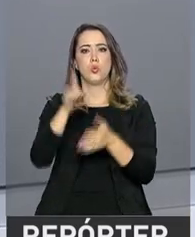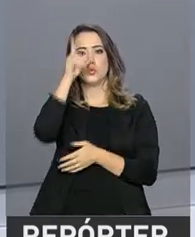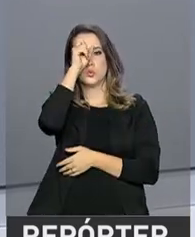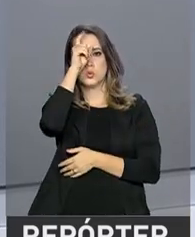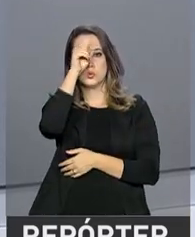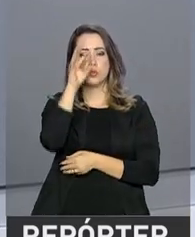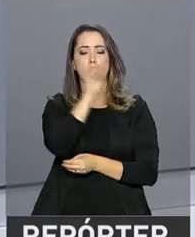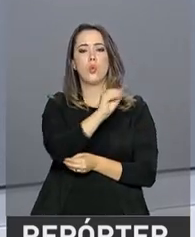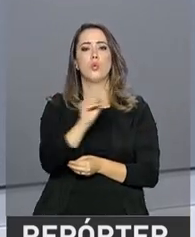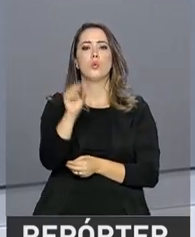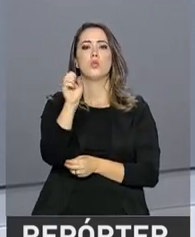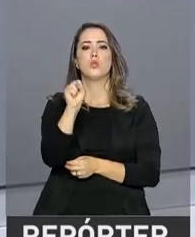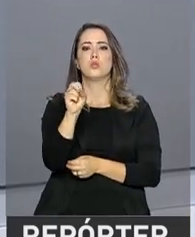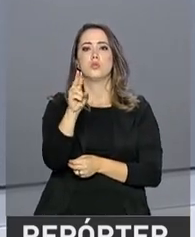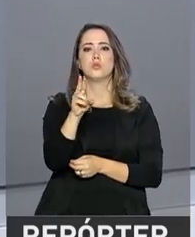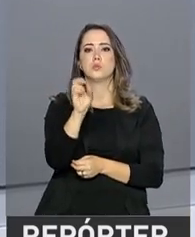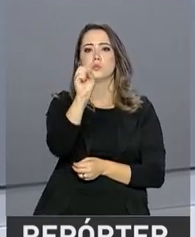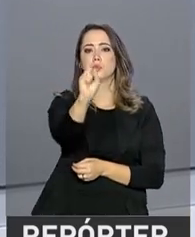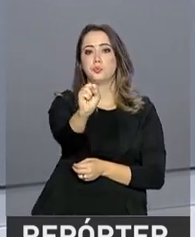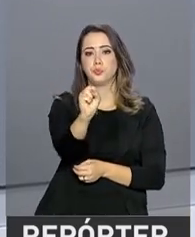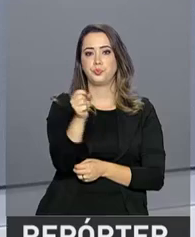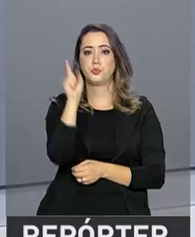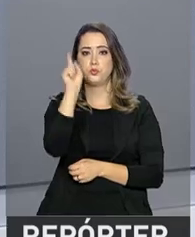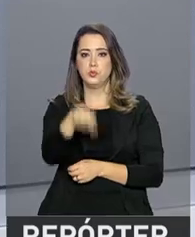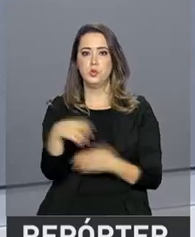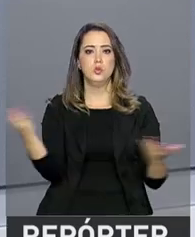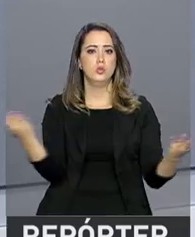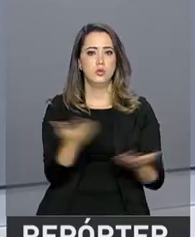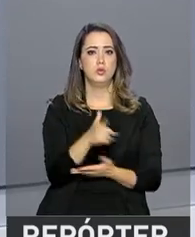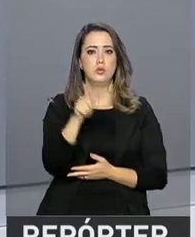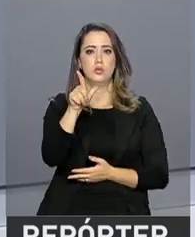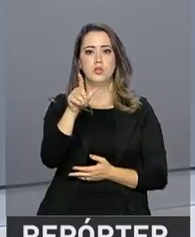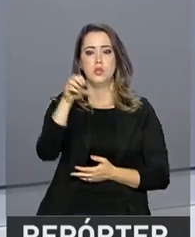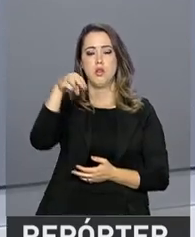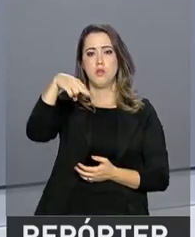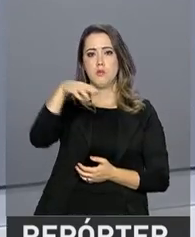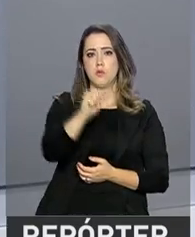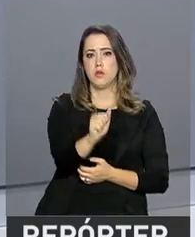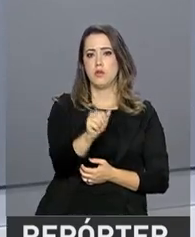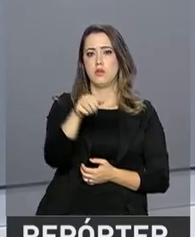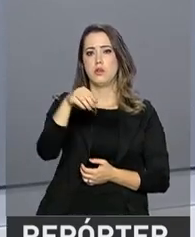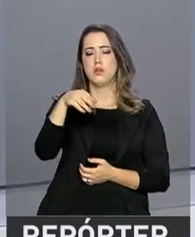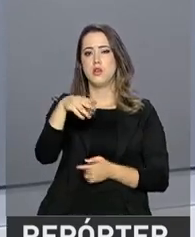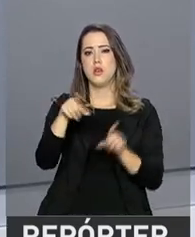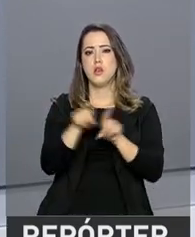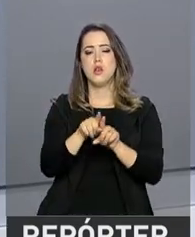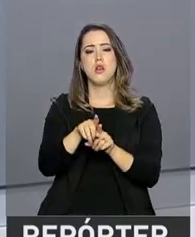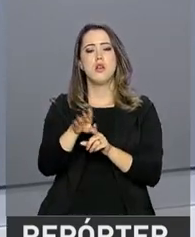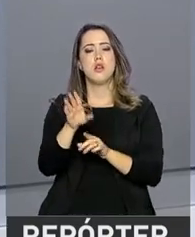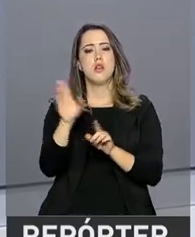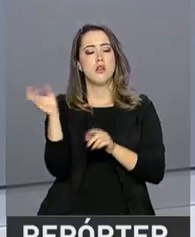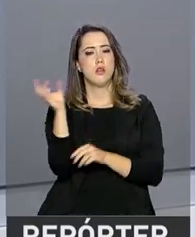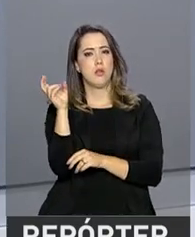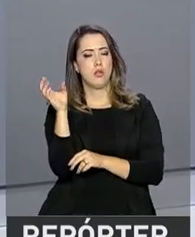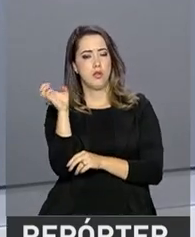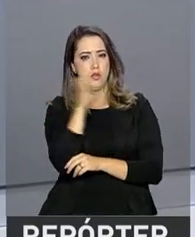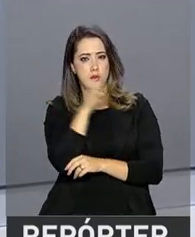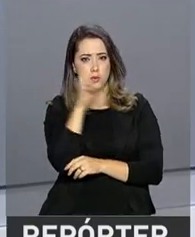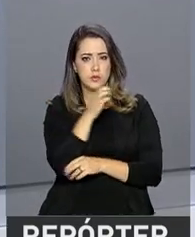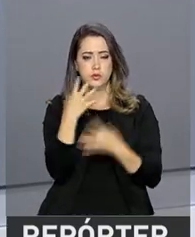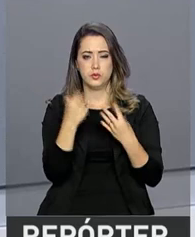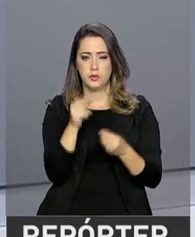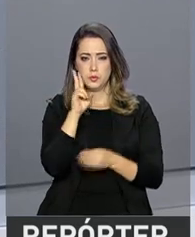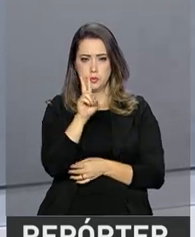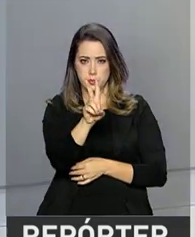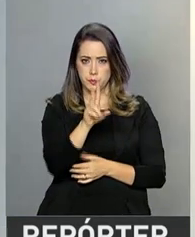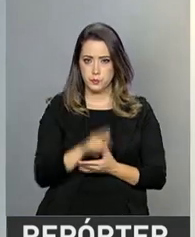atendem pelo Sistema Único de Saúde, o SUS. A metodologia é chamada de Lean nas Emergências. Confira na reportagem de Cleide